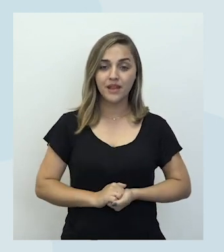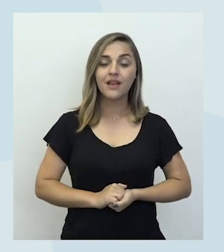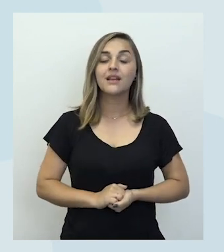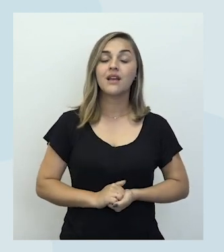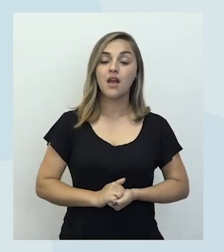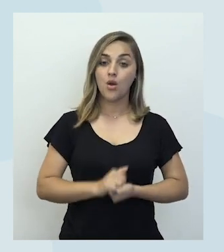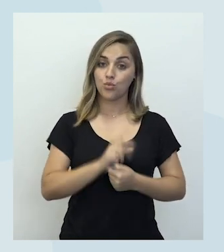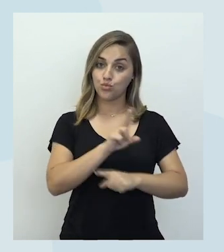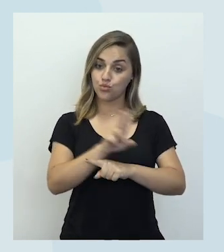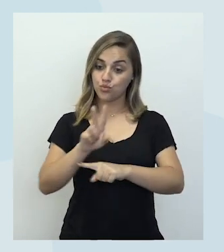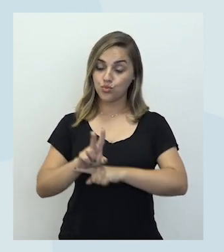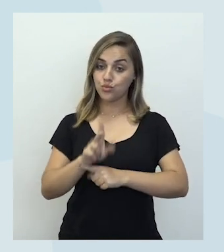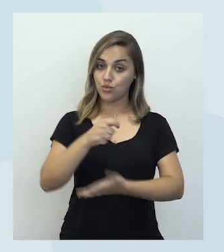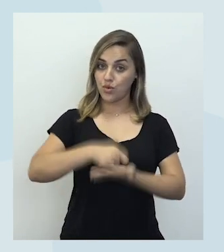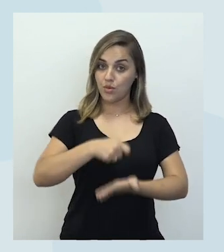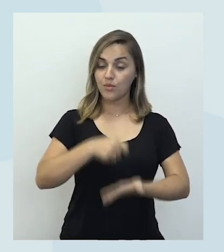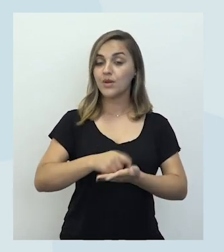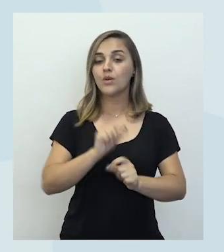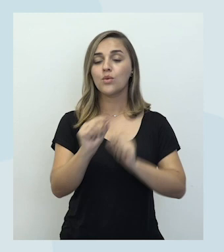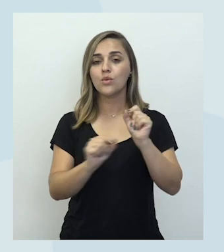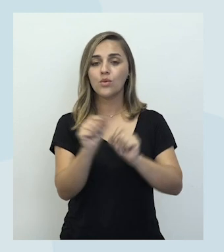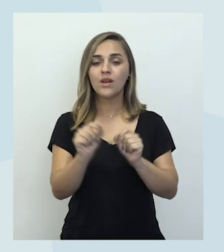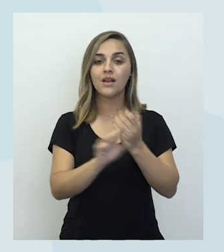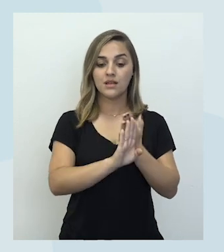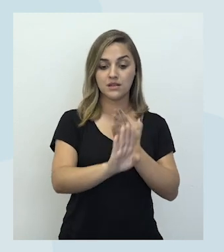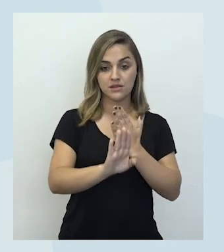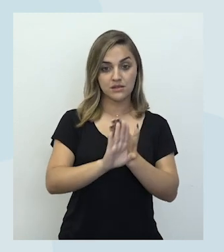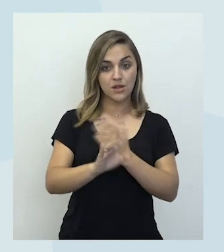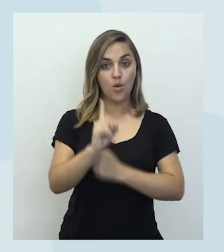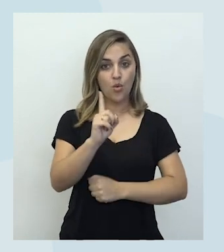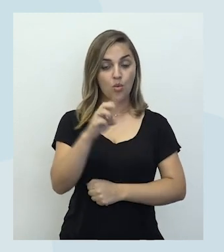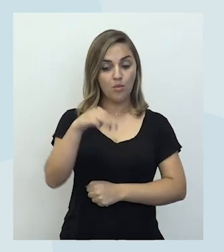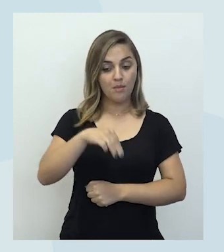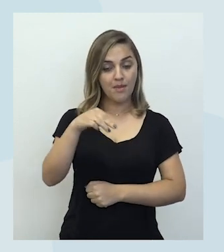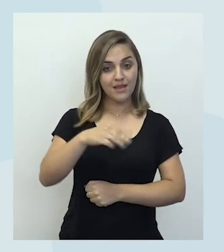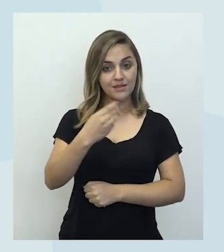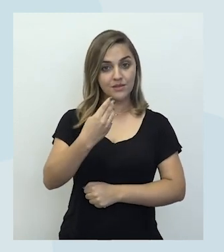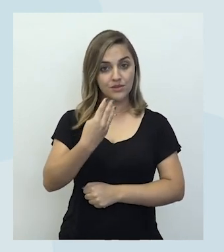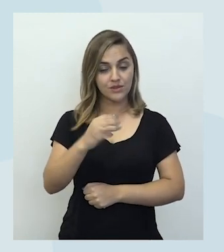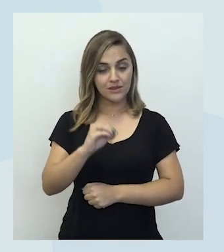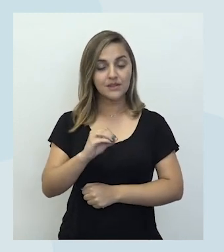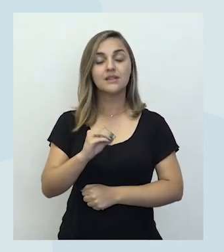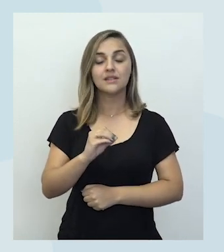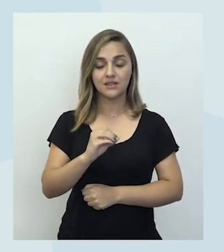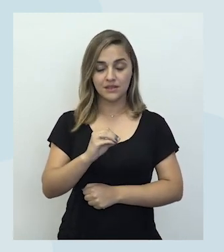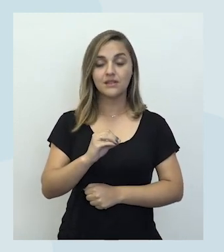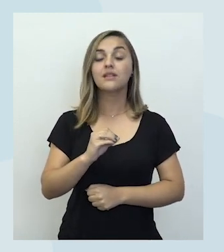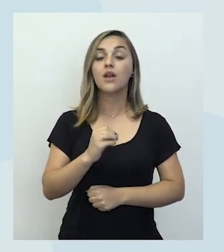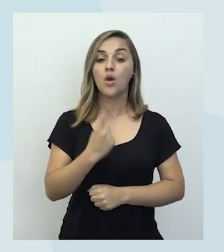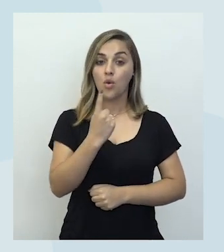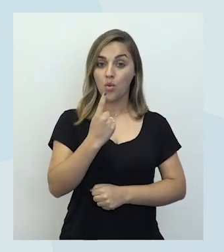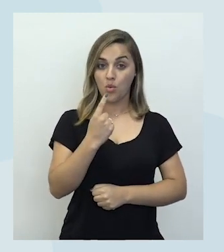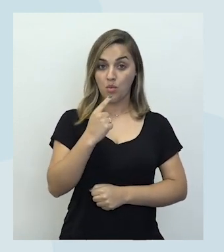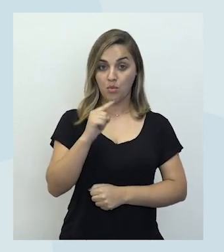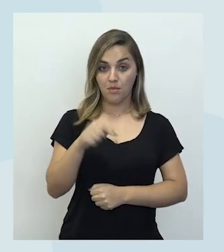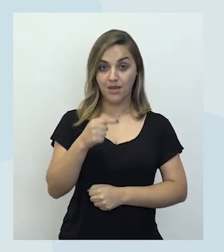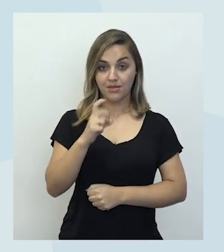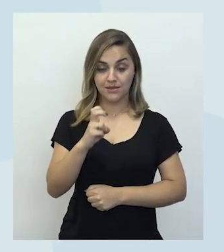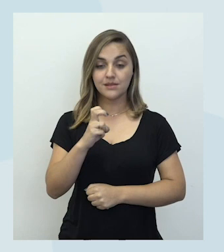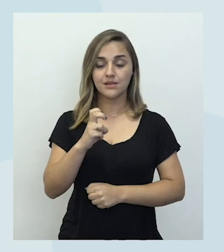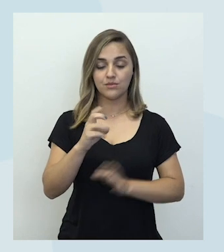cuidados obrigatórios estão a distância mínima de 1,5 metro entre pessoas e carros em todos os